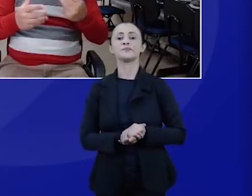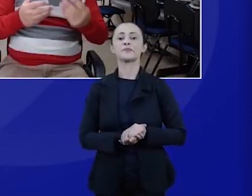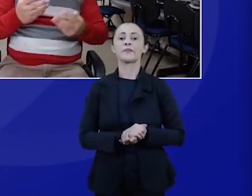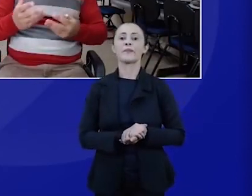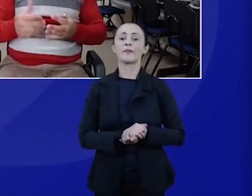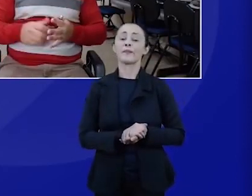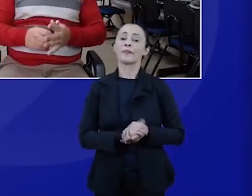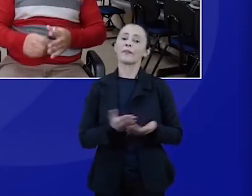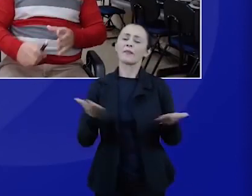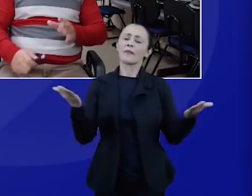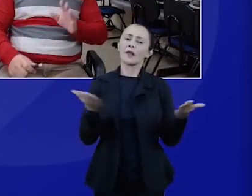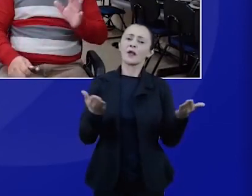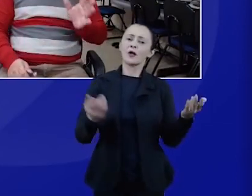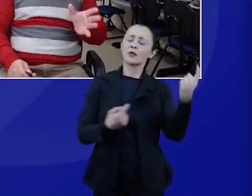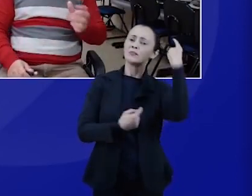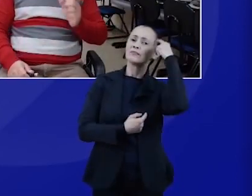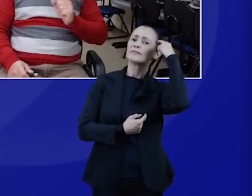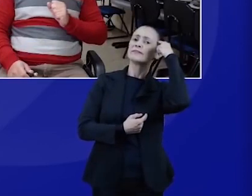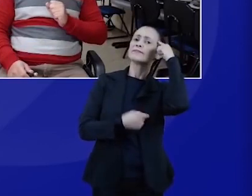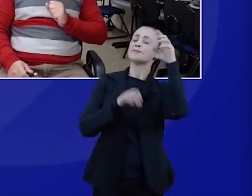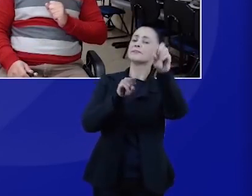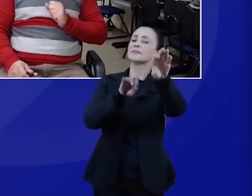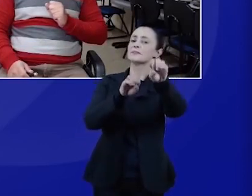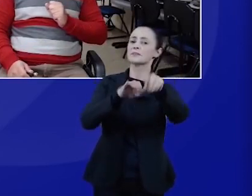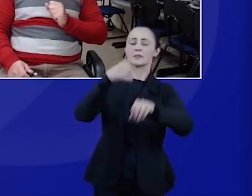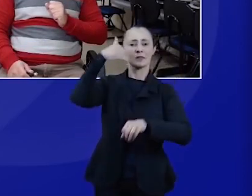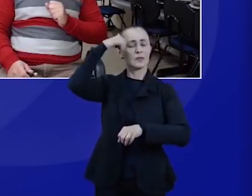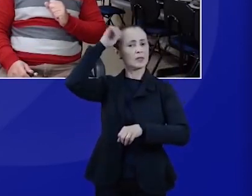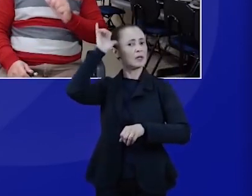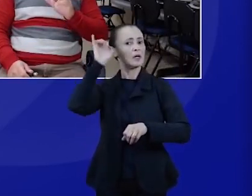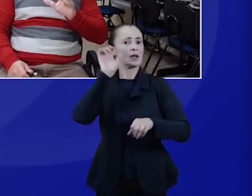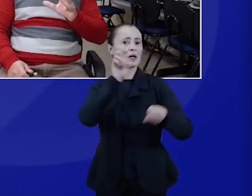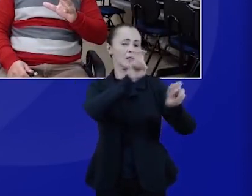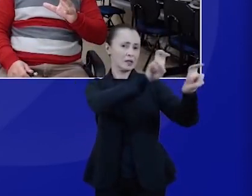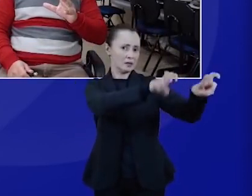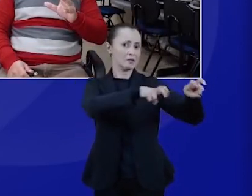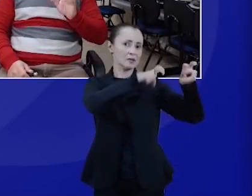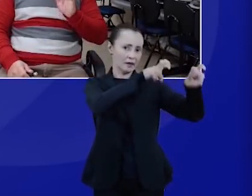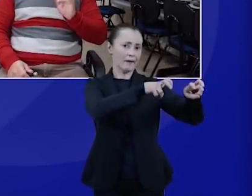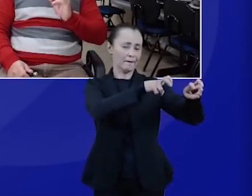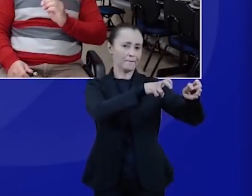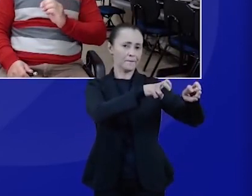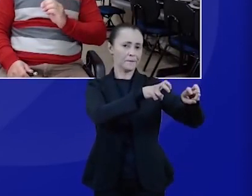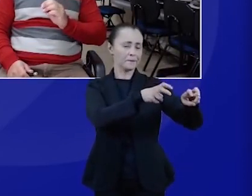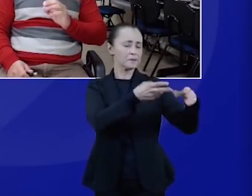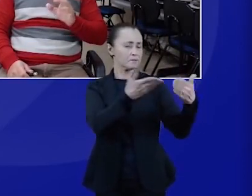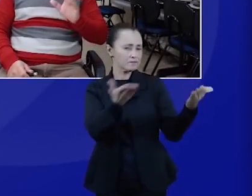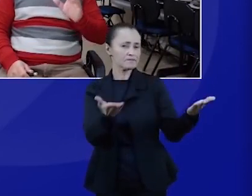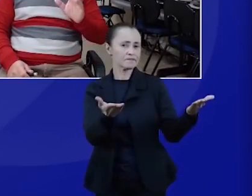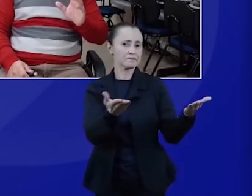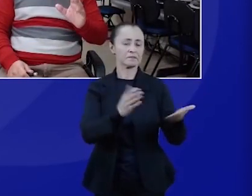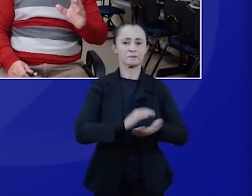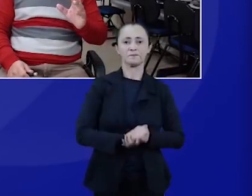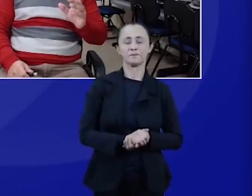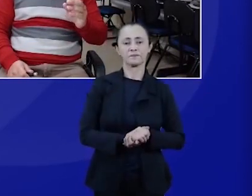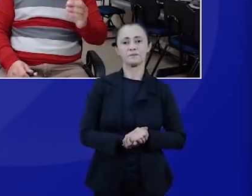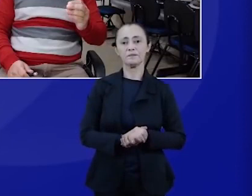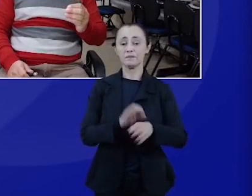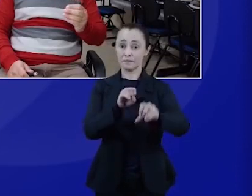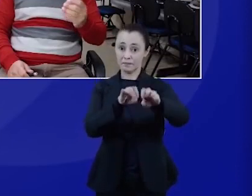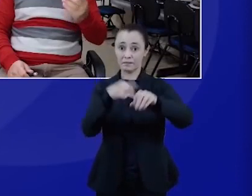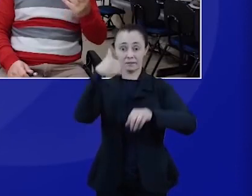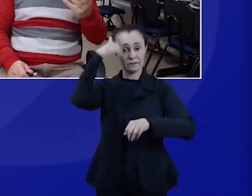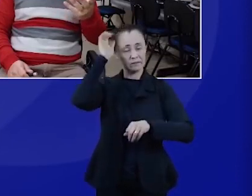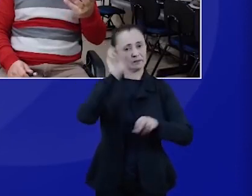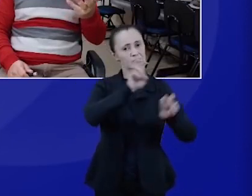Chegando aqui, vamos pensar então, educação do campo. Vamos acompanhar comigo. Educação do campo. A educação do campo,